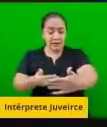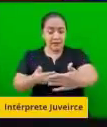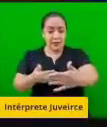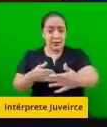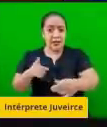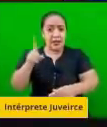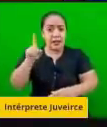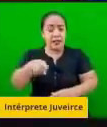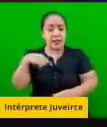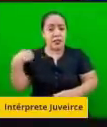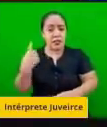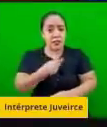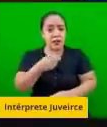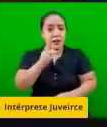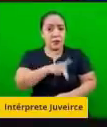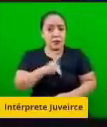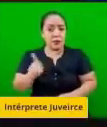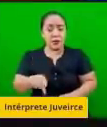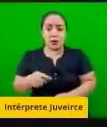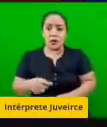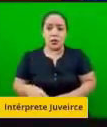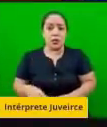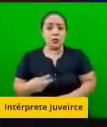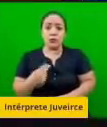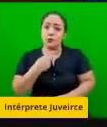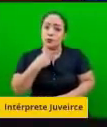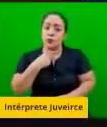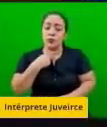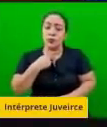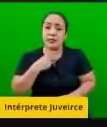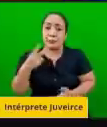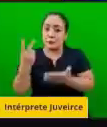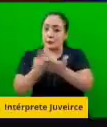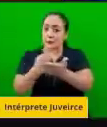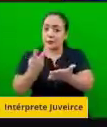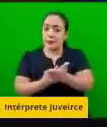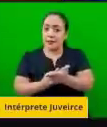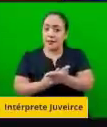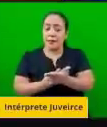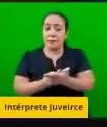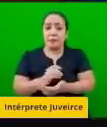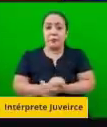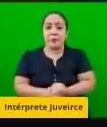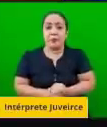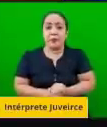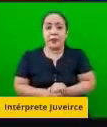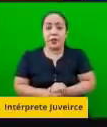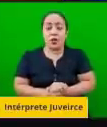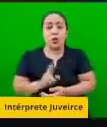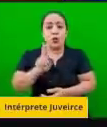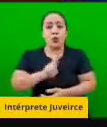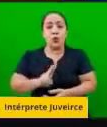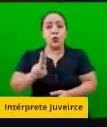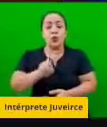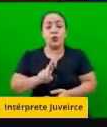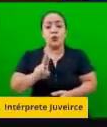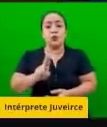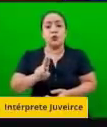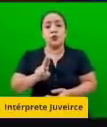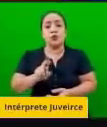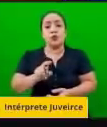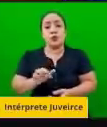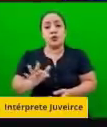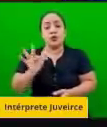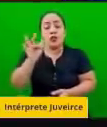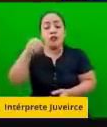não podemos cometer alguns equívocos, né, tais como justificar o uso de fontes de naturezas distintas para tornar a aula mais